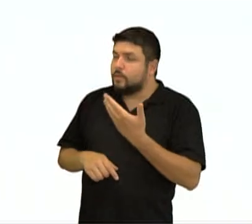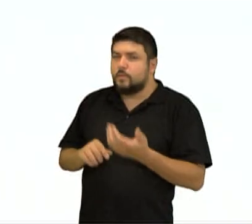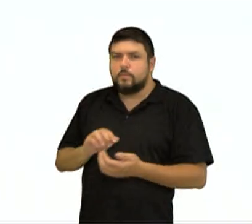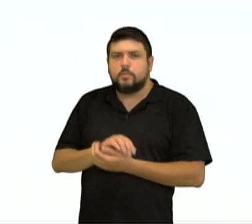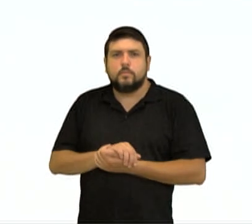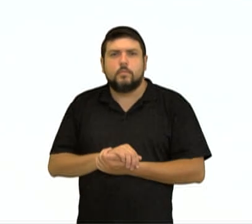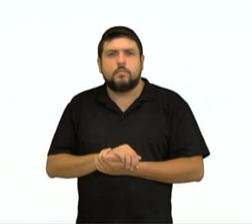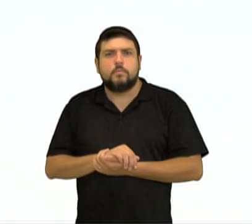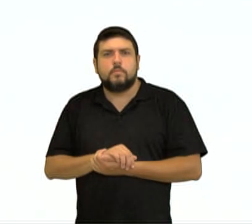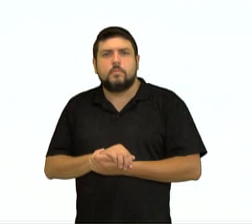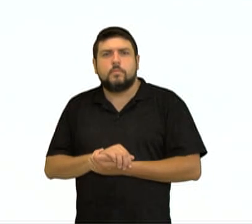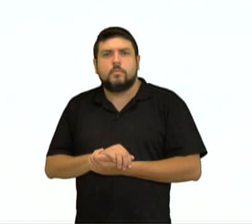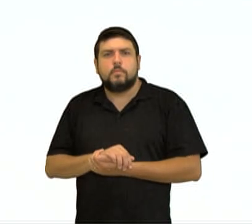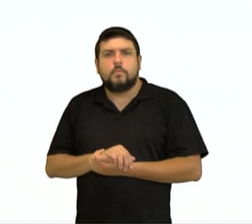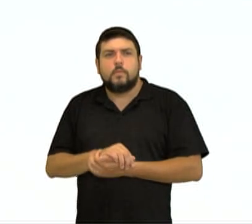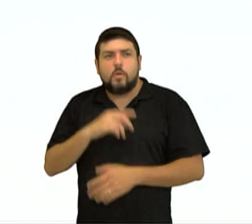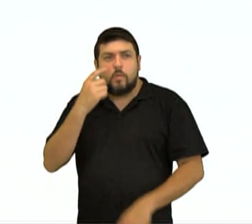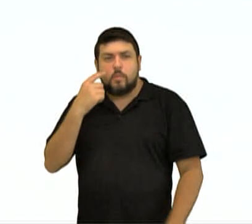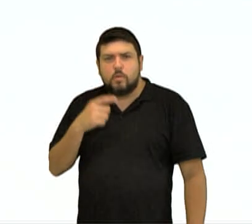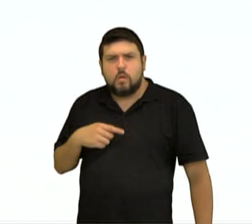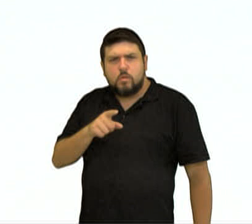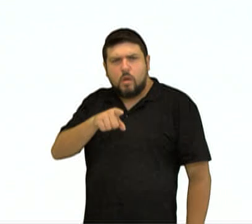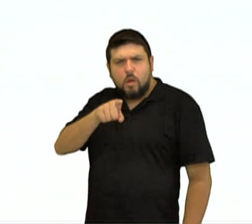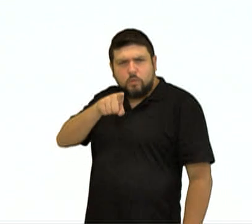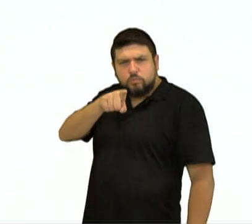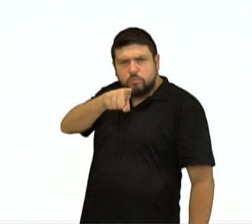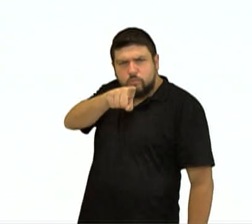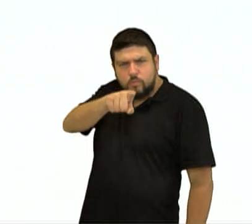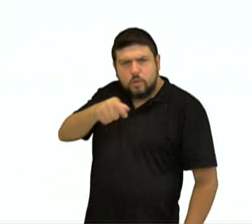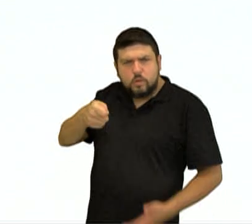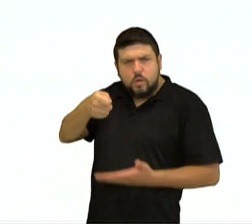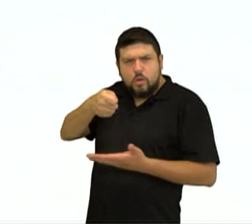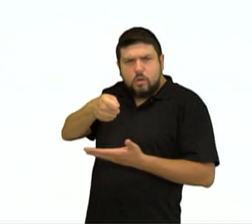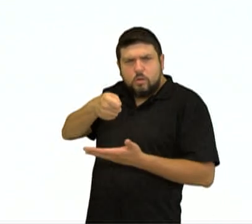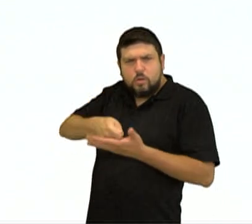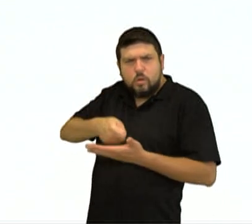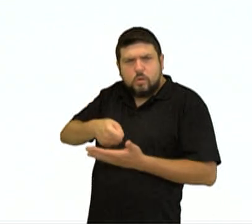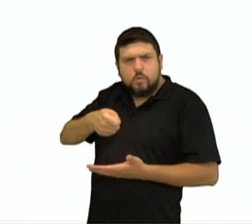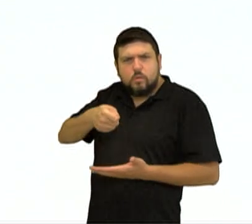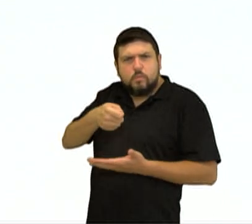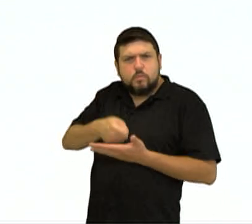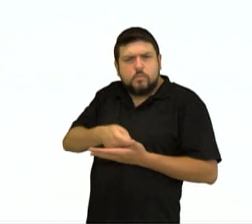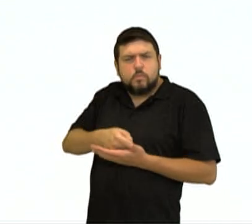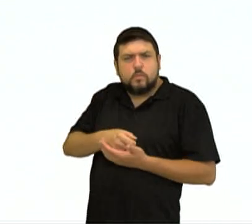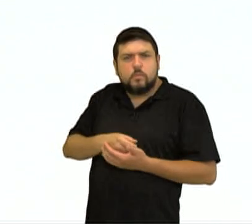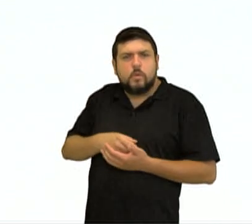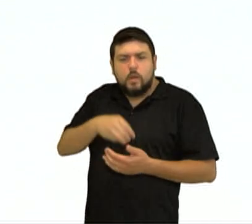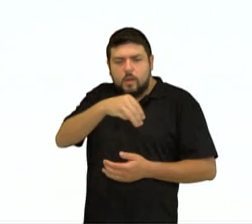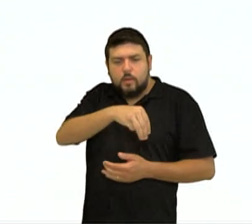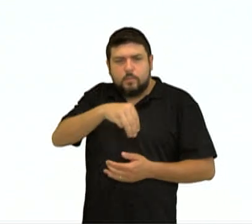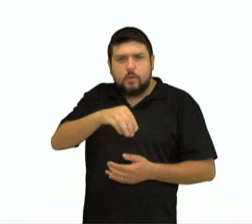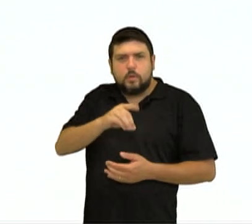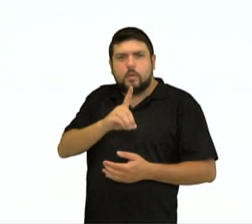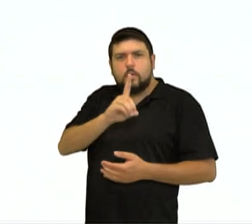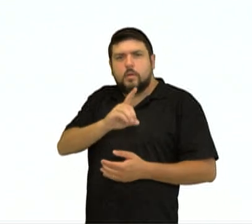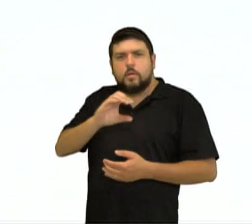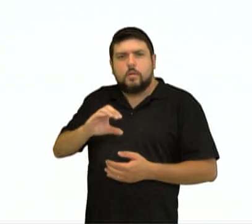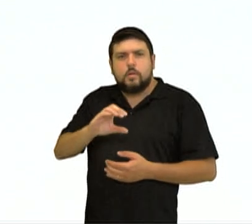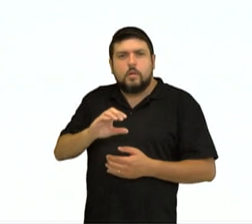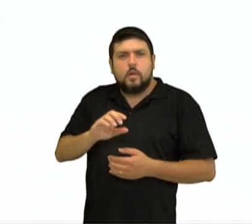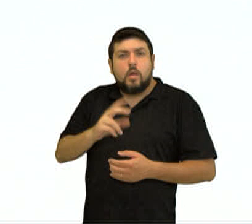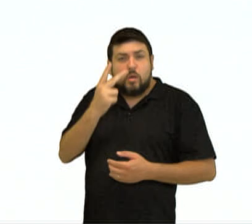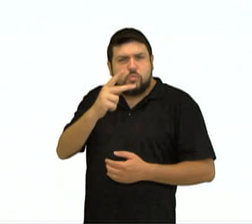tem um dever a cumprir. Consulte a sua consciência. A sigla MMDC, mas um soldado e a